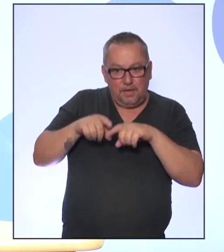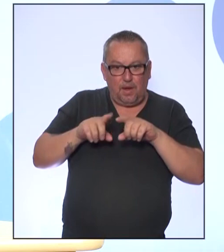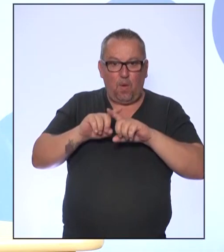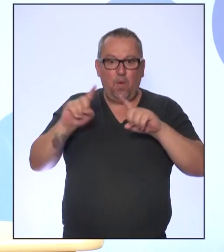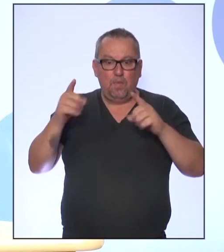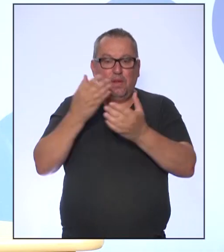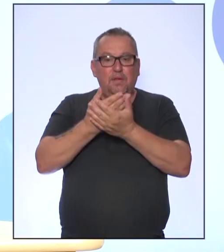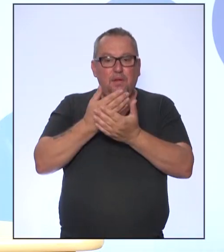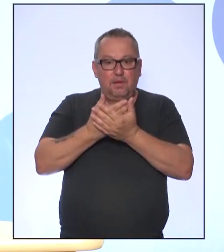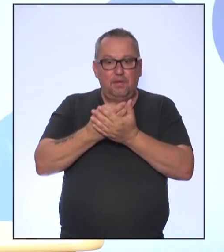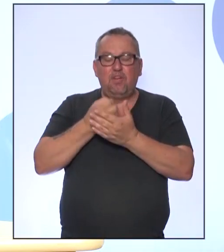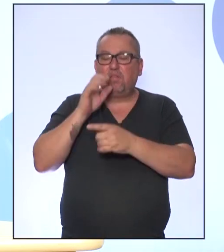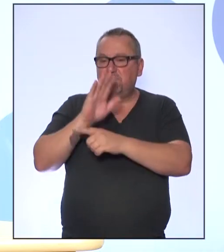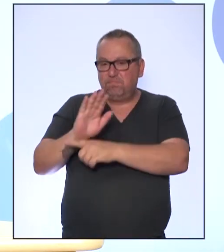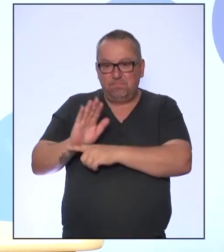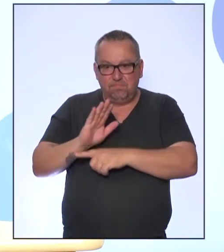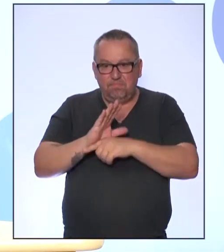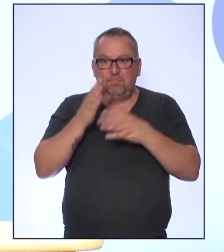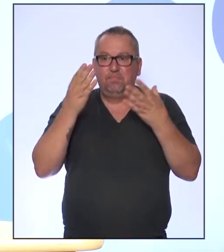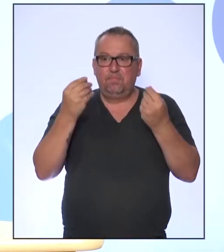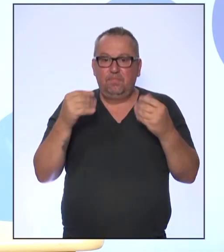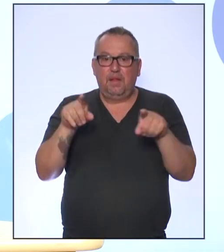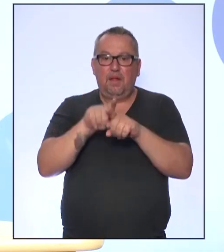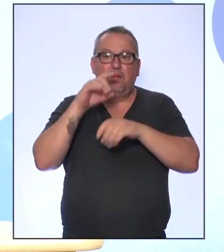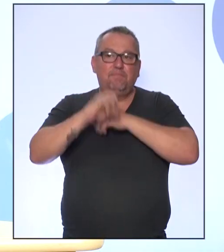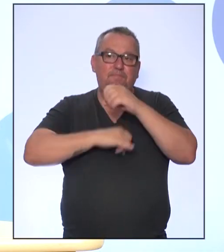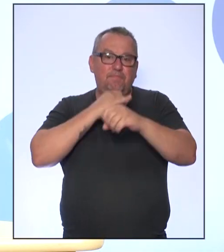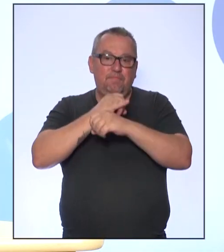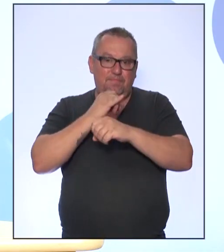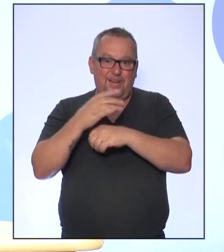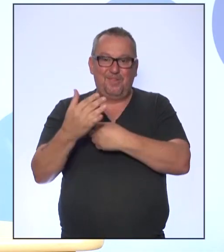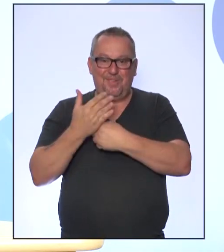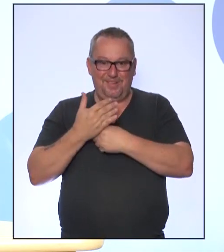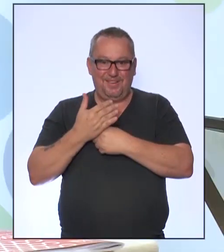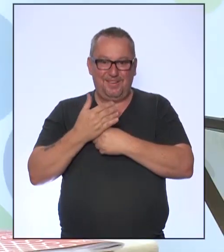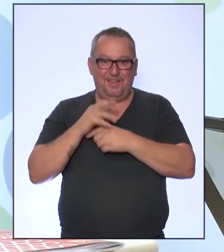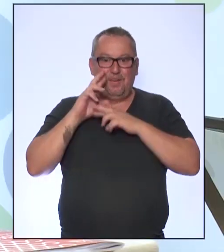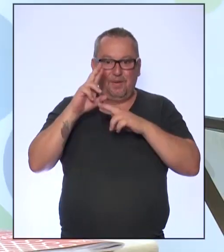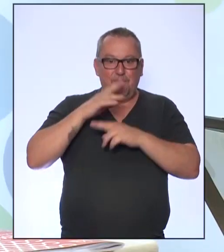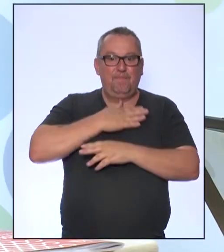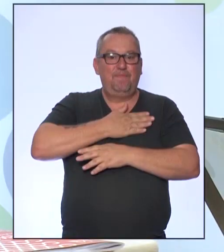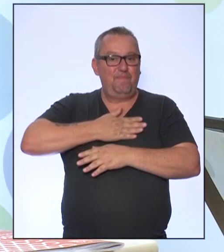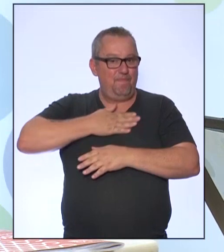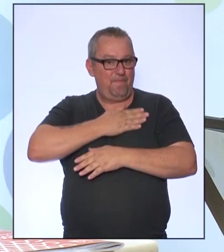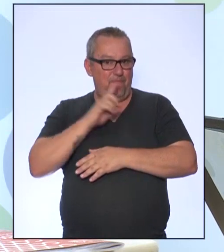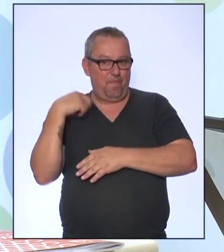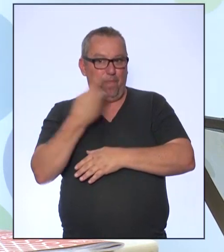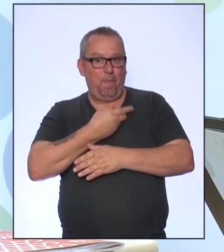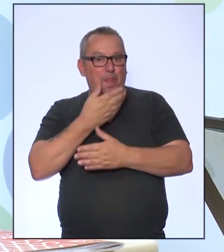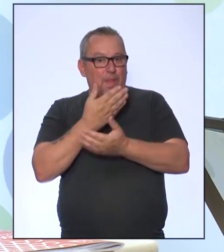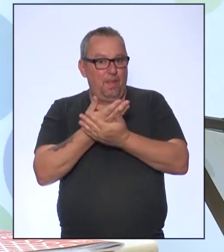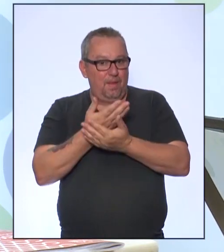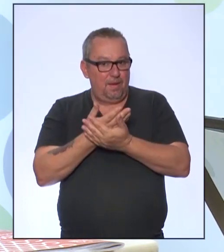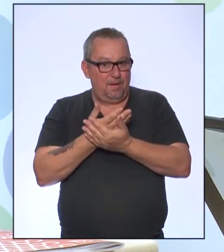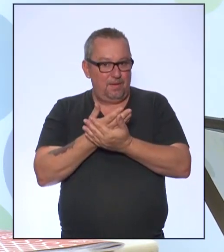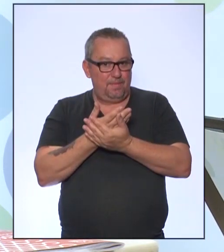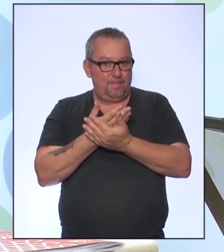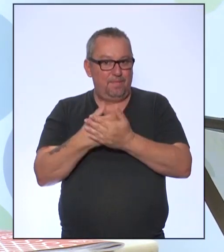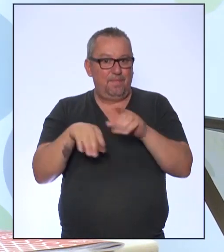aula já dá uma boa ajudada e aí a internet está a nosso favor, né, gente? Espero que tenham gostado da nossa aula